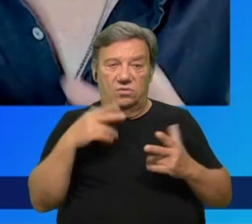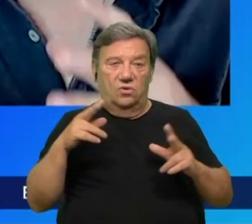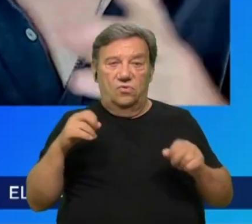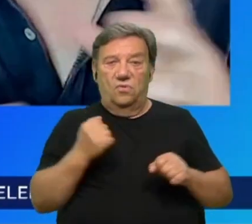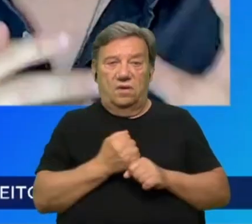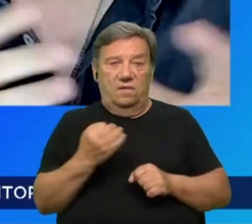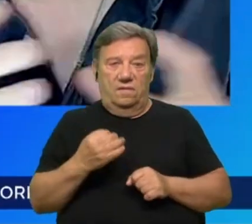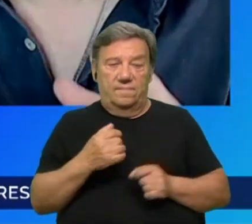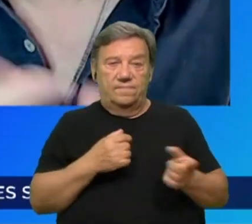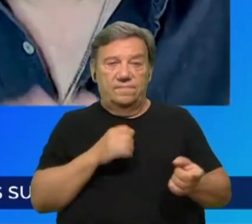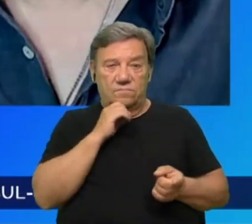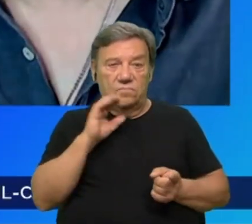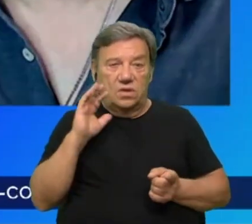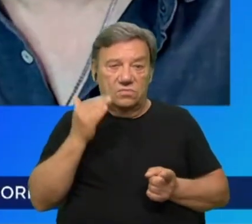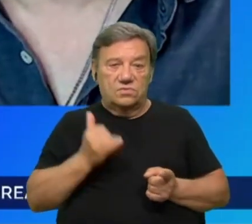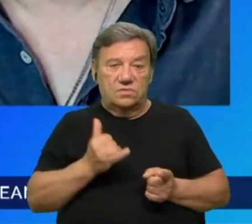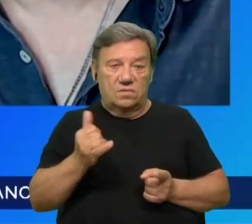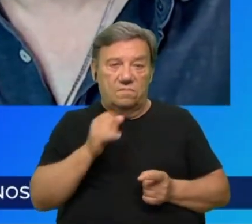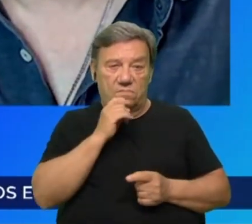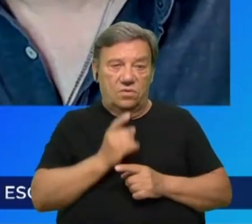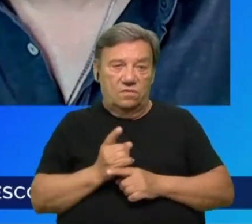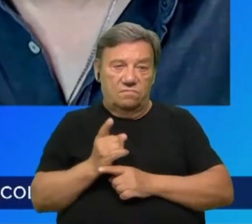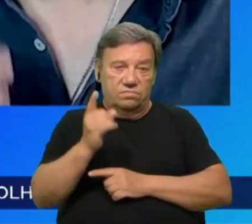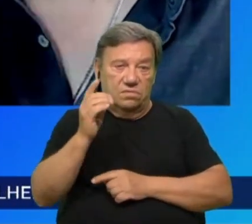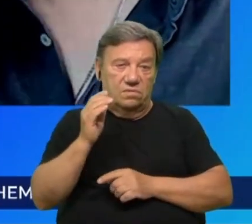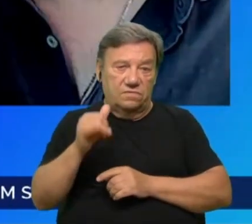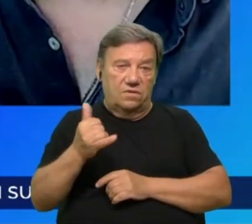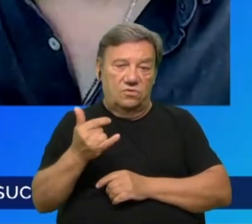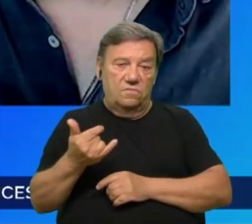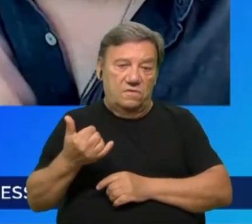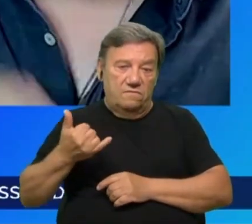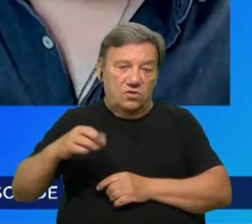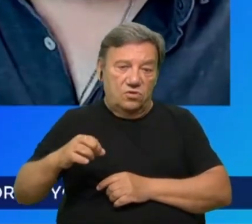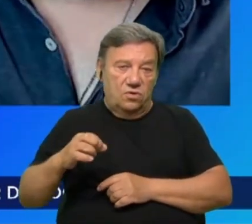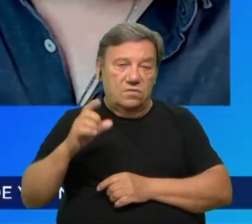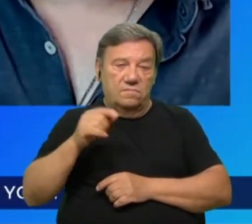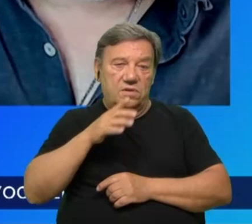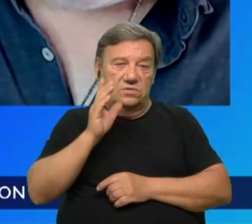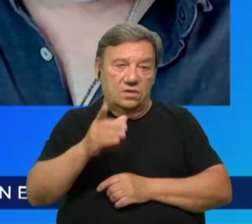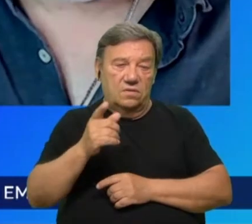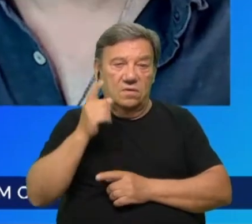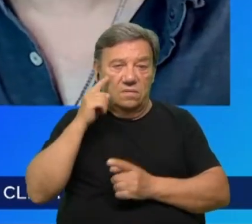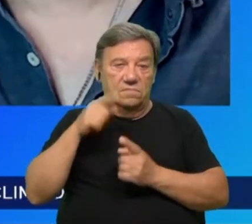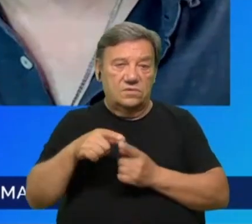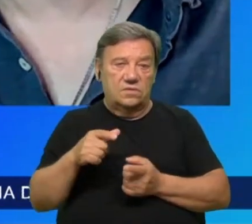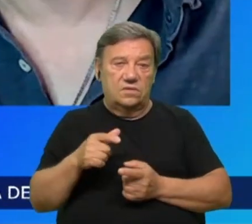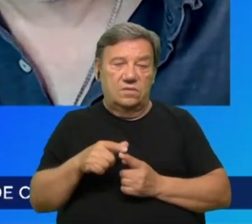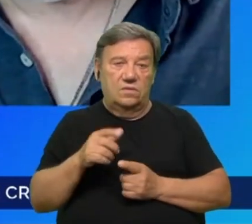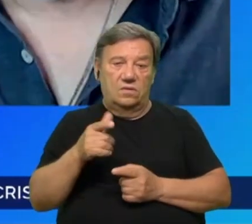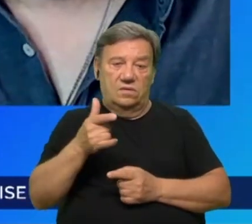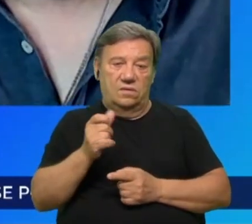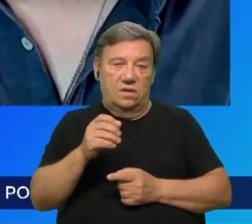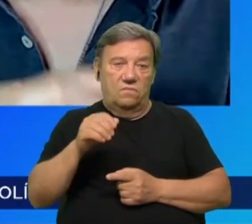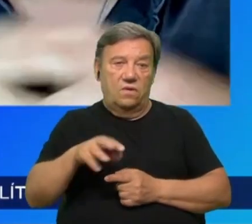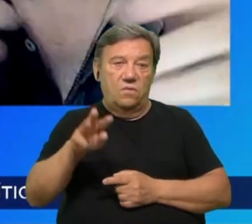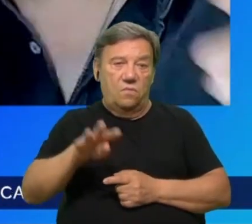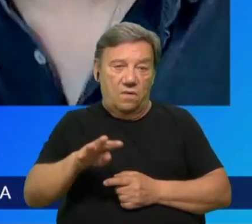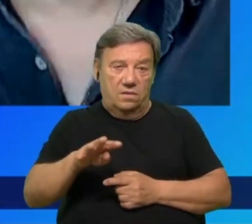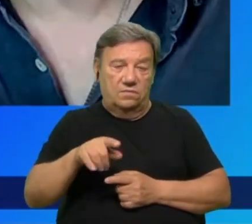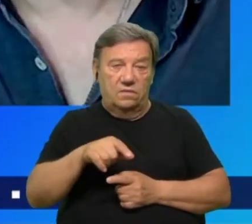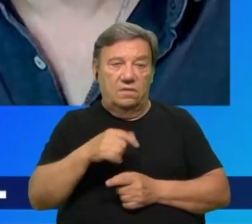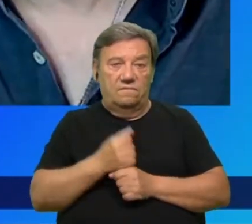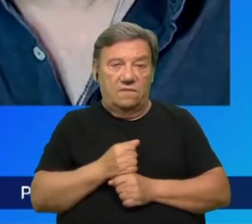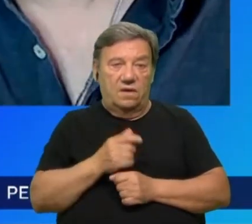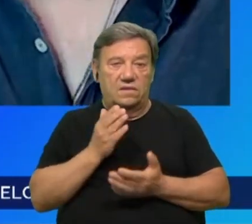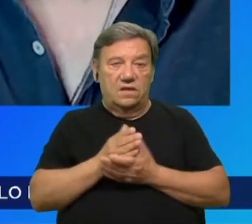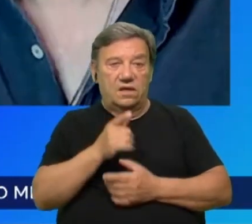feito. Deve acontecer, deve ser lançada no final de 2028. E também já anunciaram a missão Tianwen-4, e essa vai